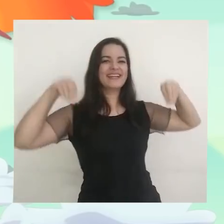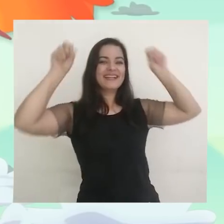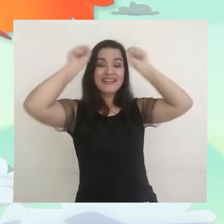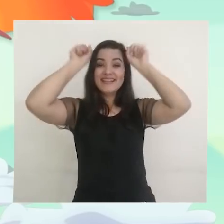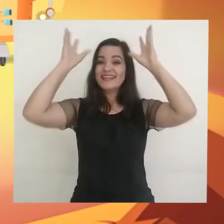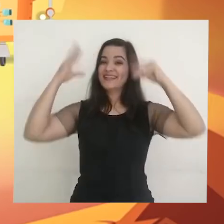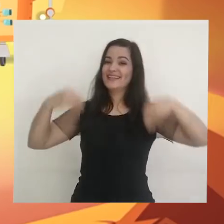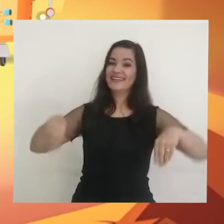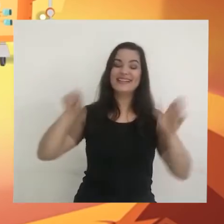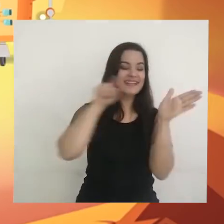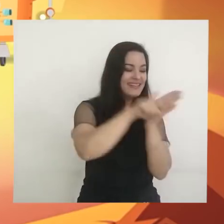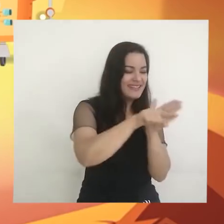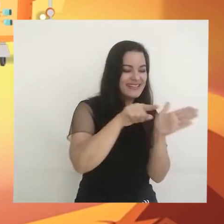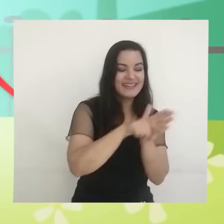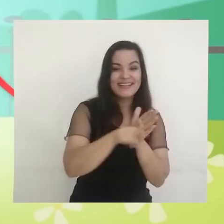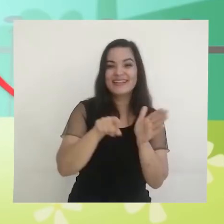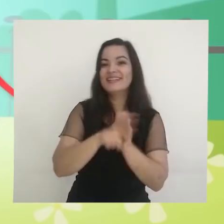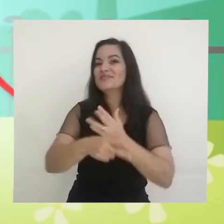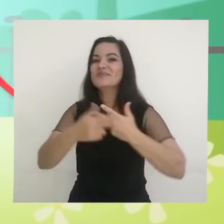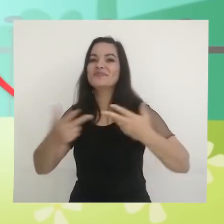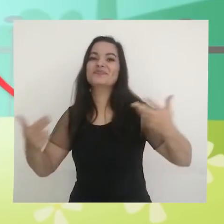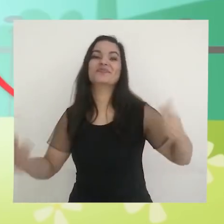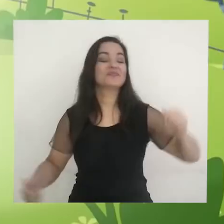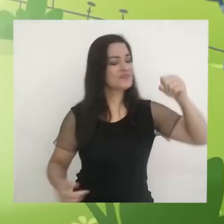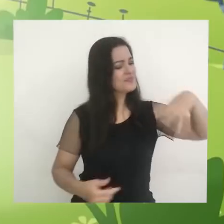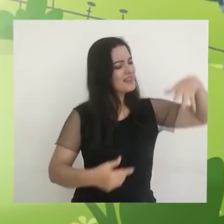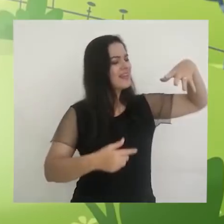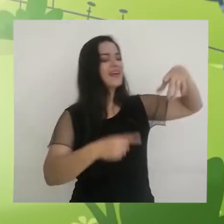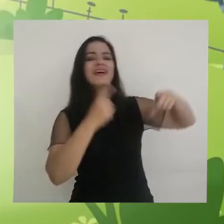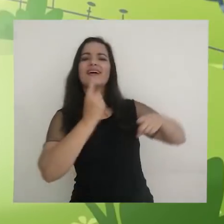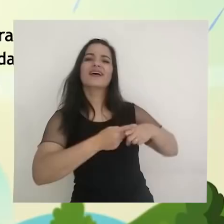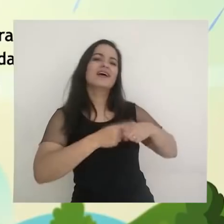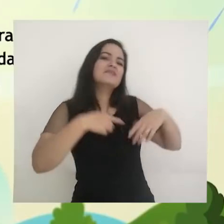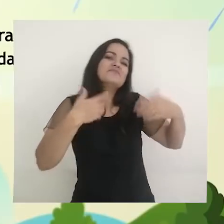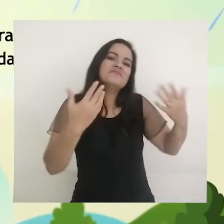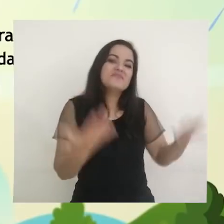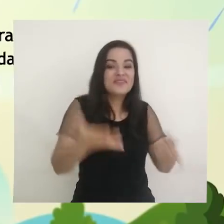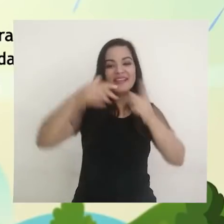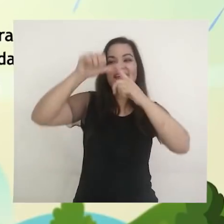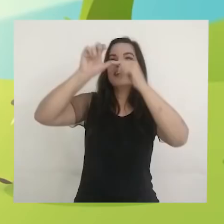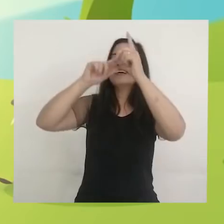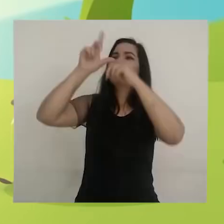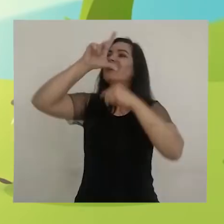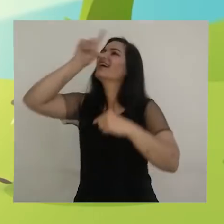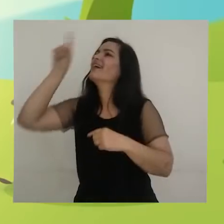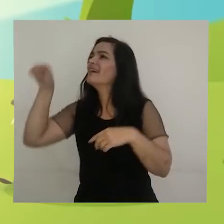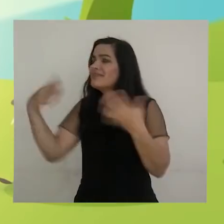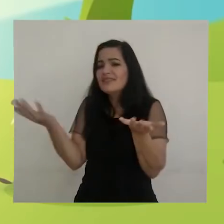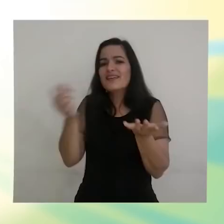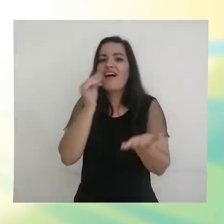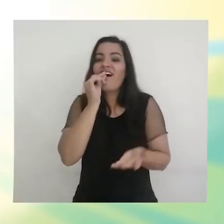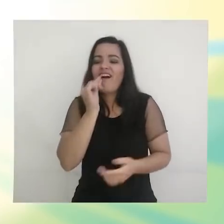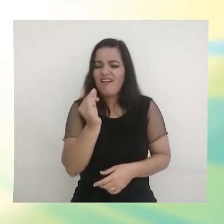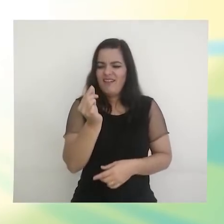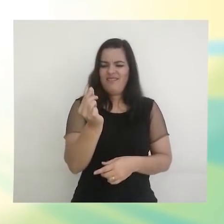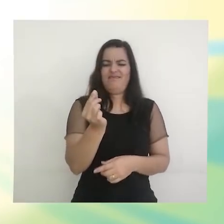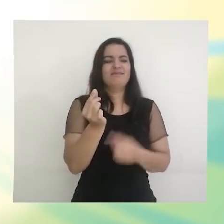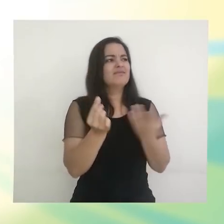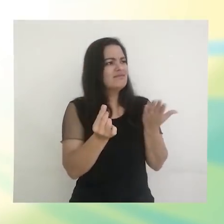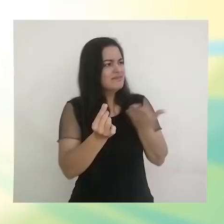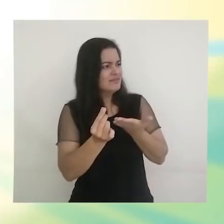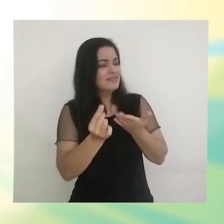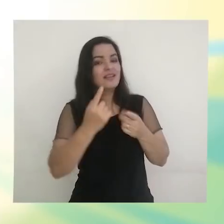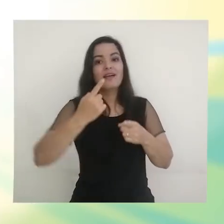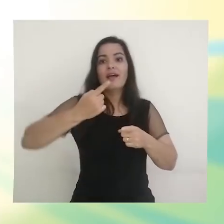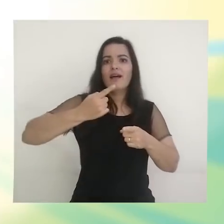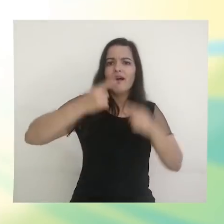Luna, tudo que a pergunta a Luna faz. Porque a luz acende, cadê a estrela cadente? Porque a gente perde dente, será